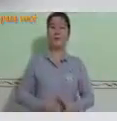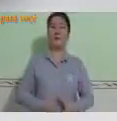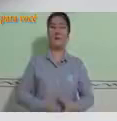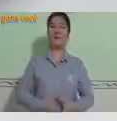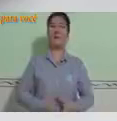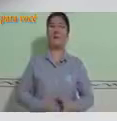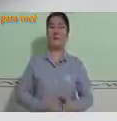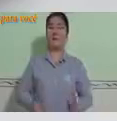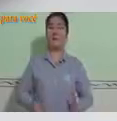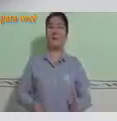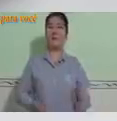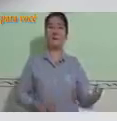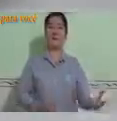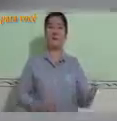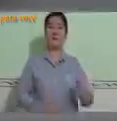COMOLVIARDORNOPUNHO